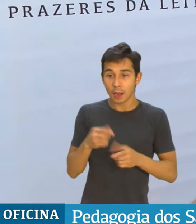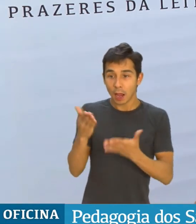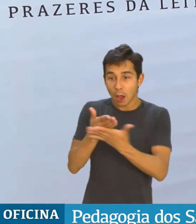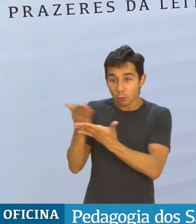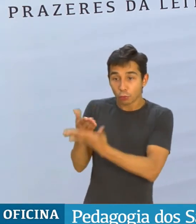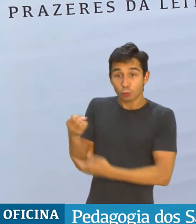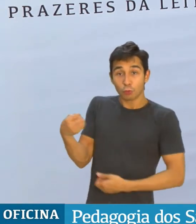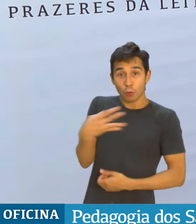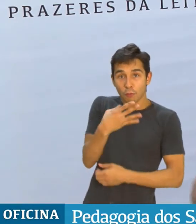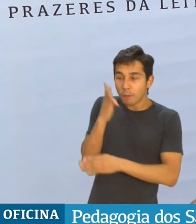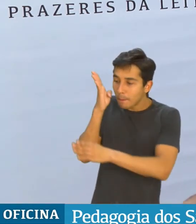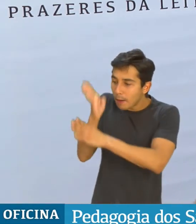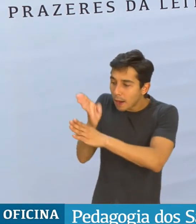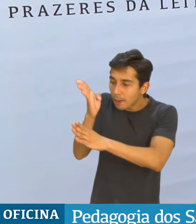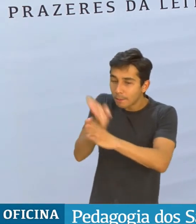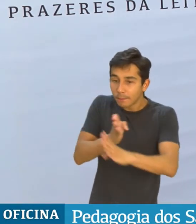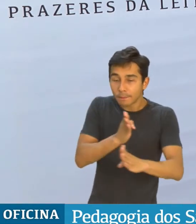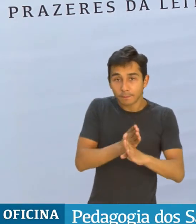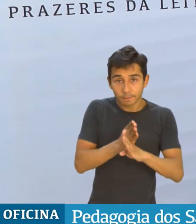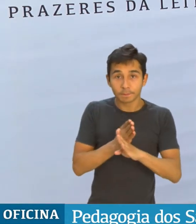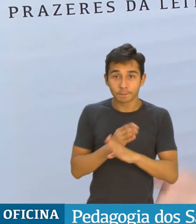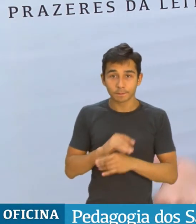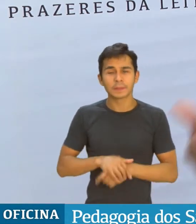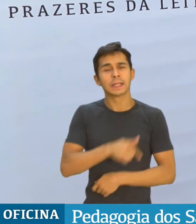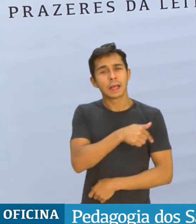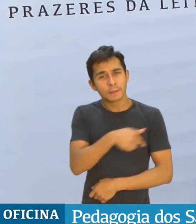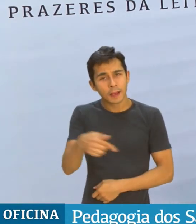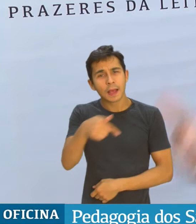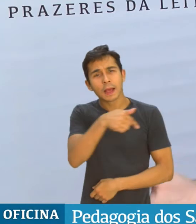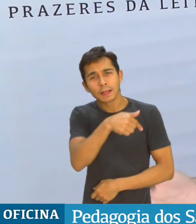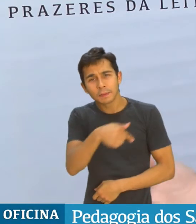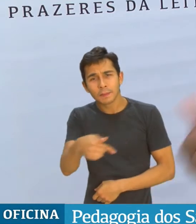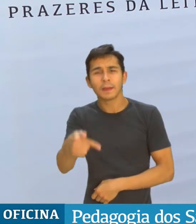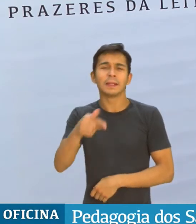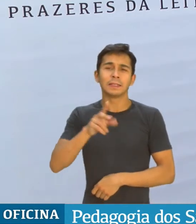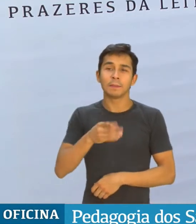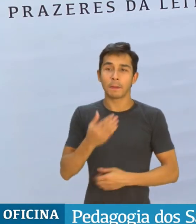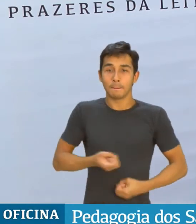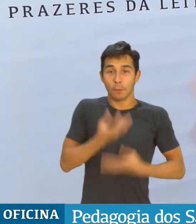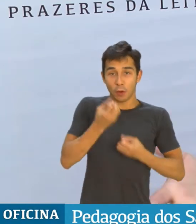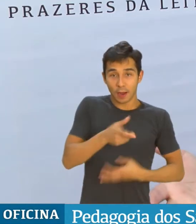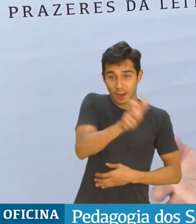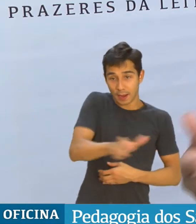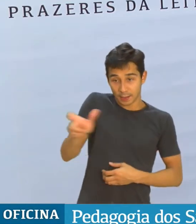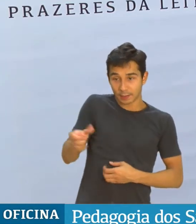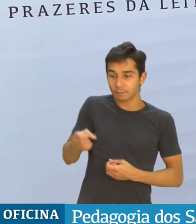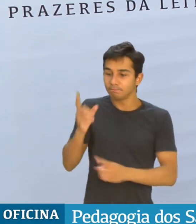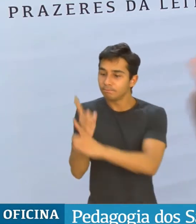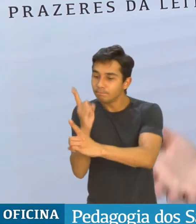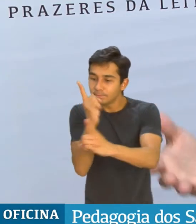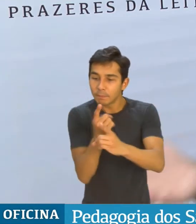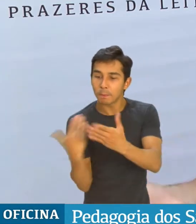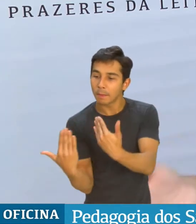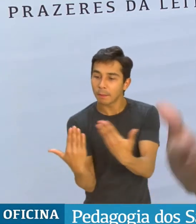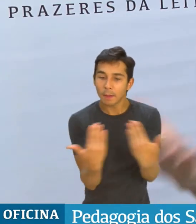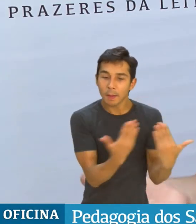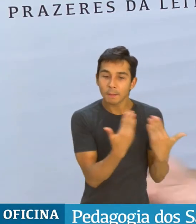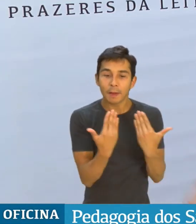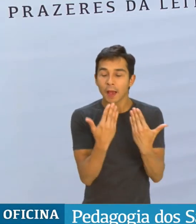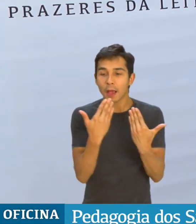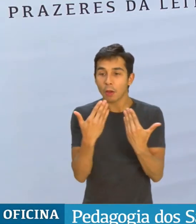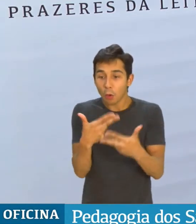Toda semana, ainda bem, eu tenho um encontro conversando com alguns poetas, conversando com algumas escritoras, eu tenho encontro com